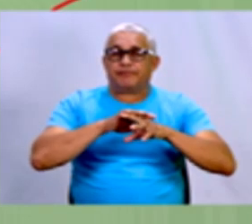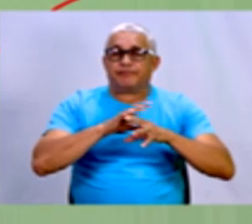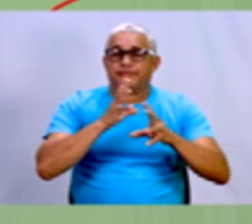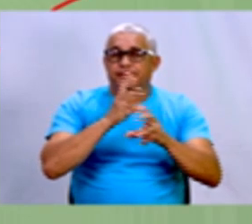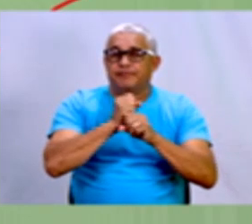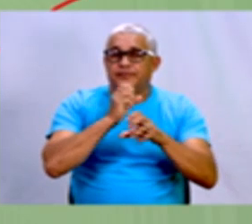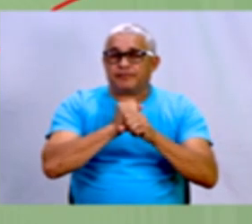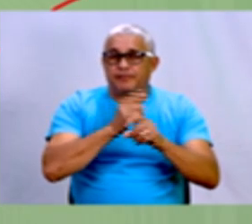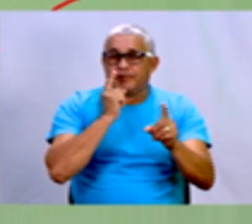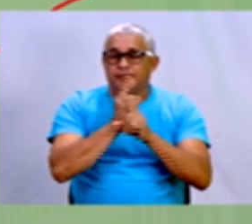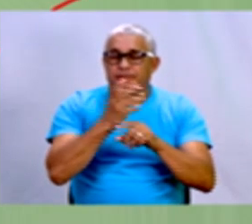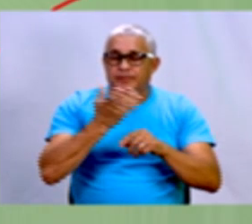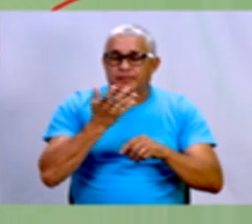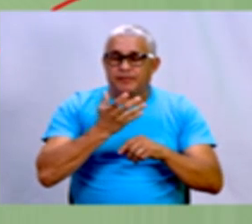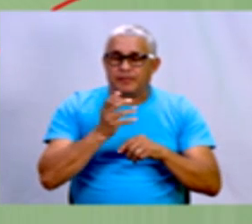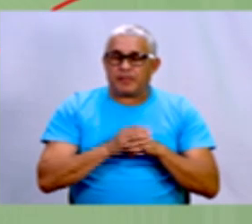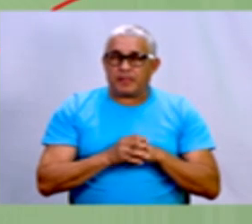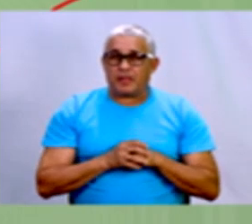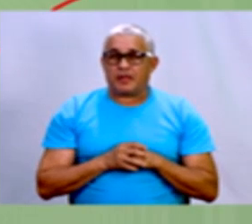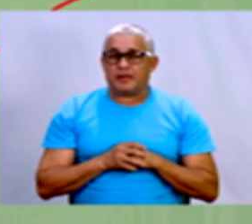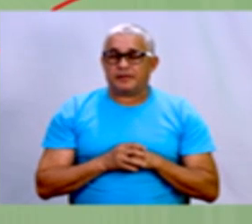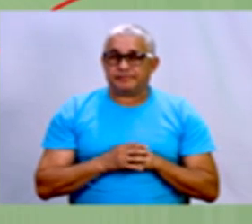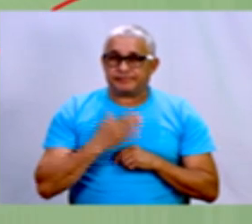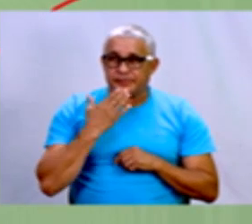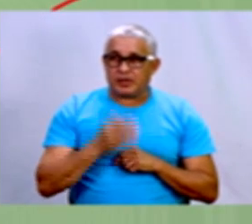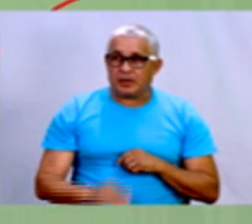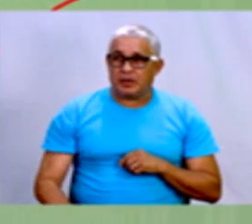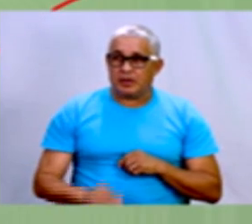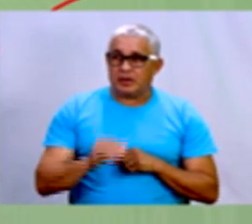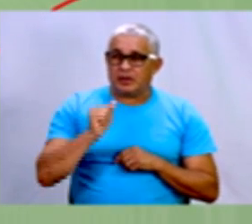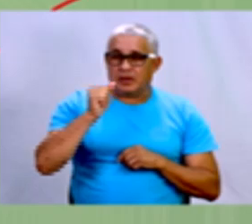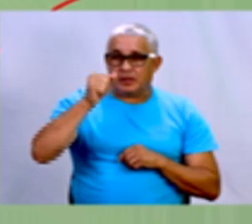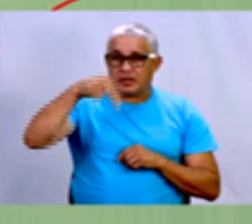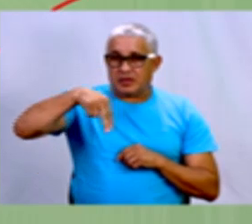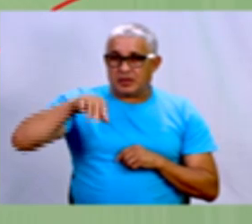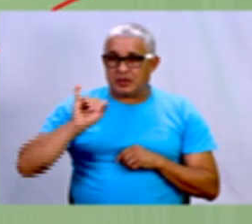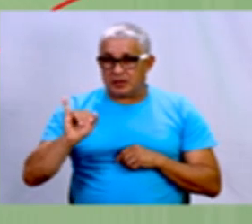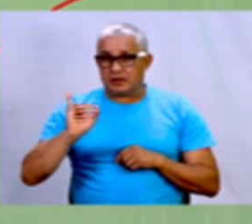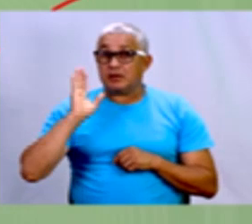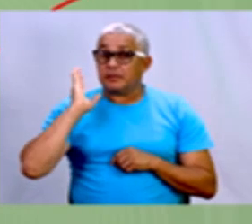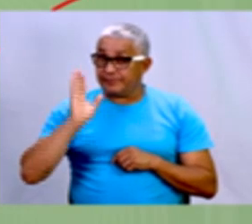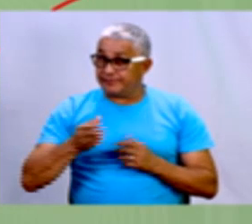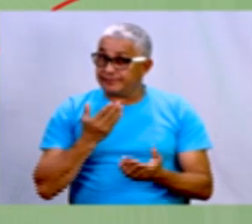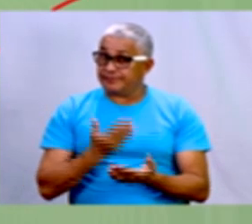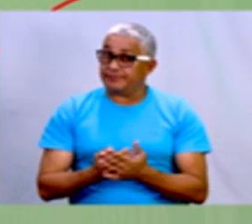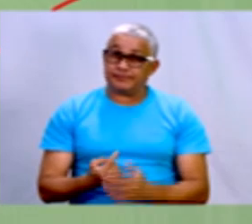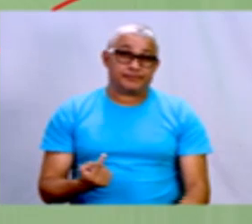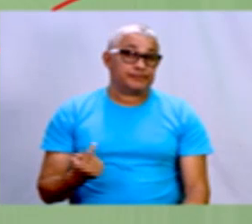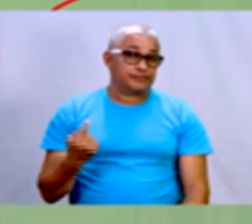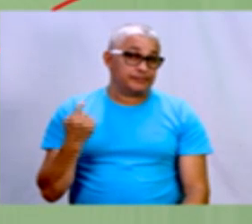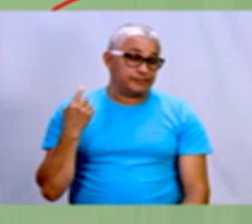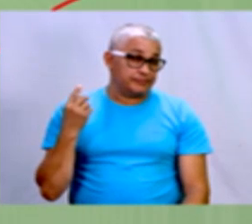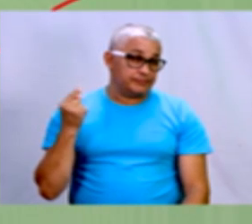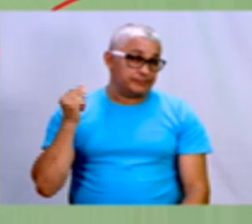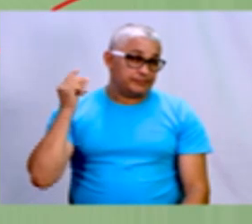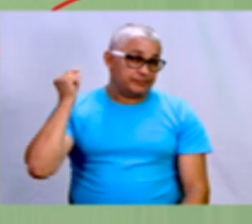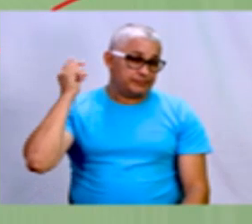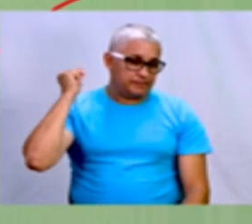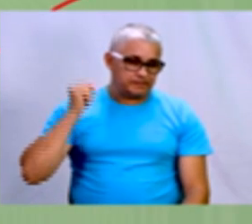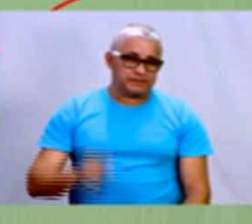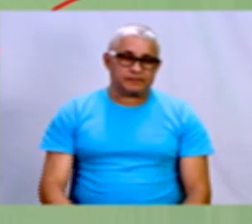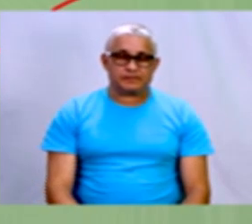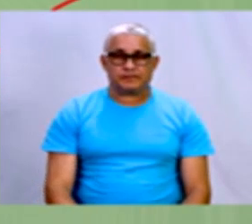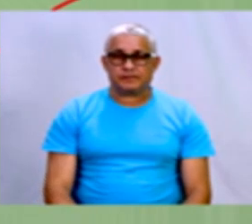está pedindo que eu encontre a ANI, que nós já estudamos isso nas aulas anteriores, então